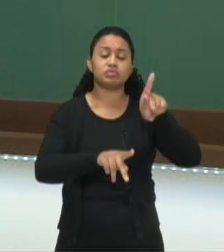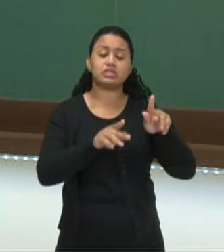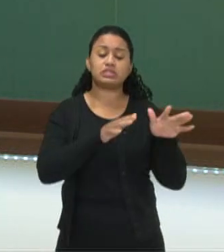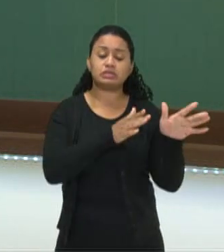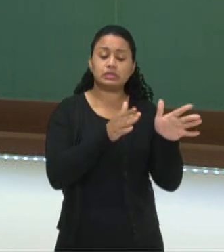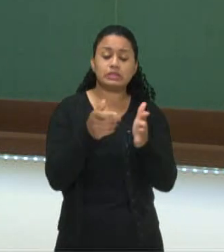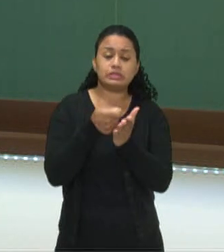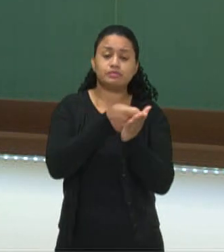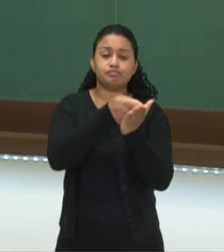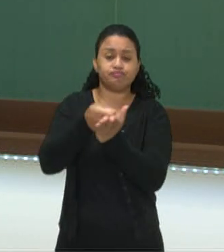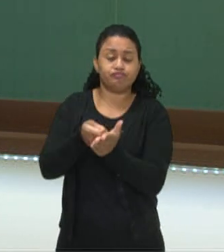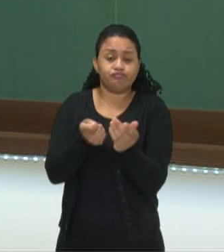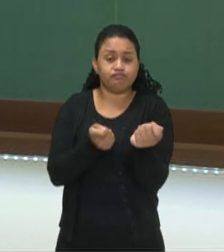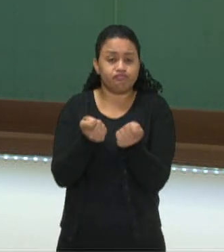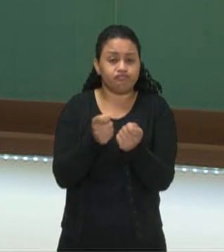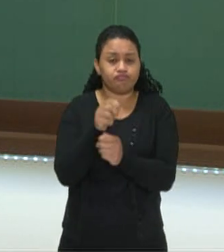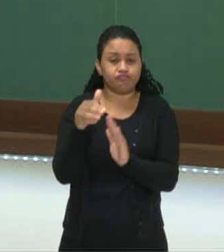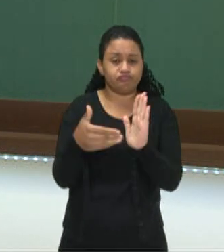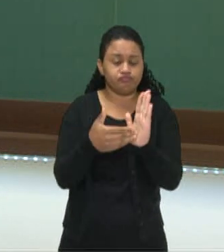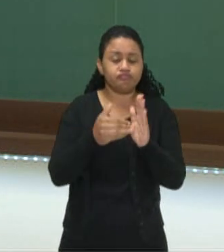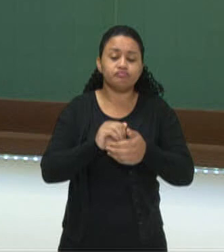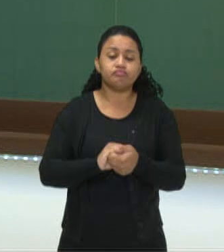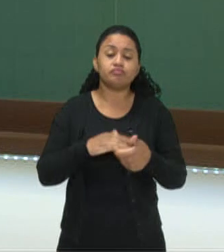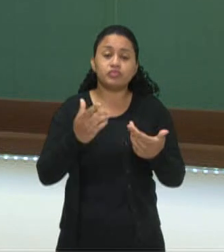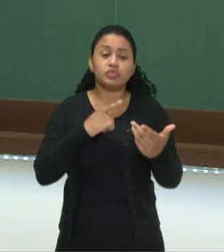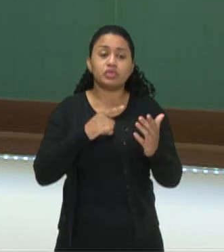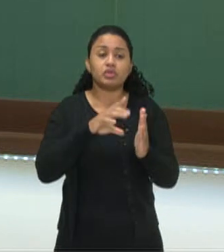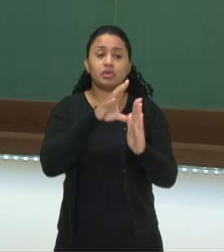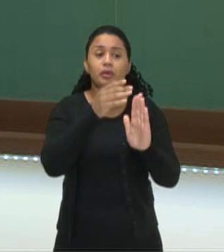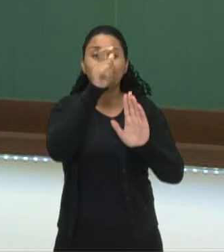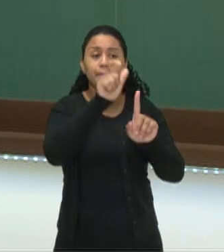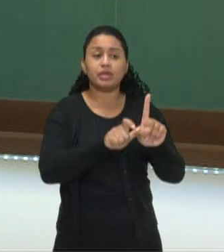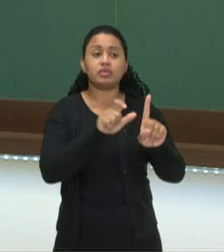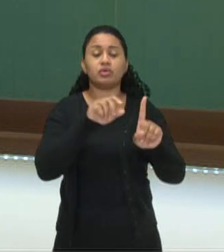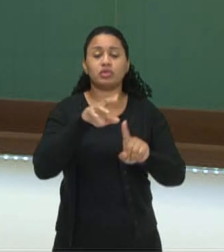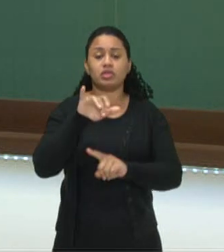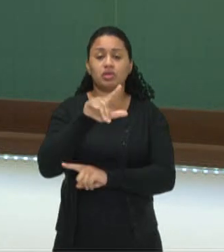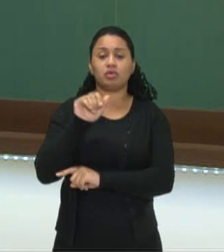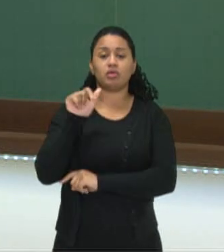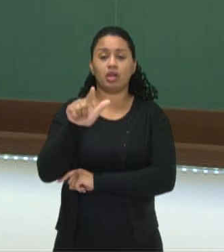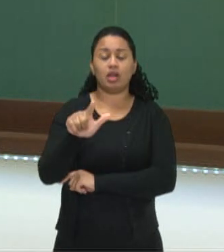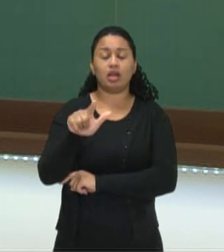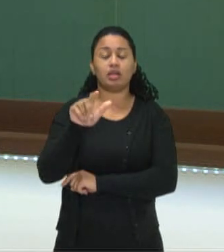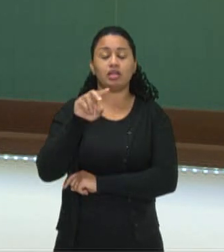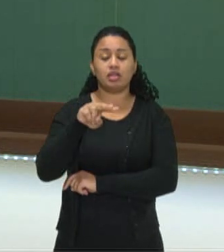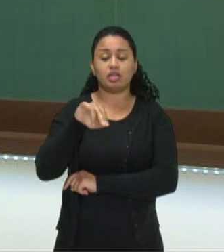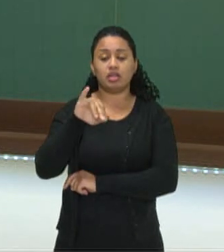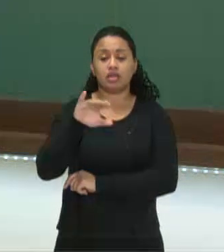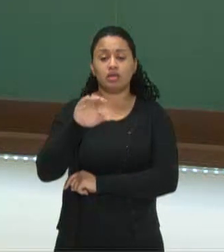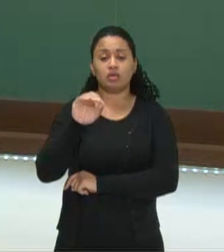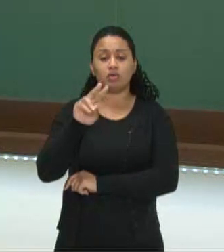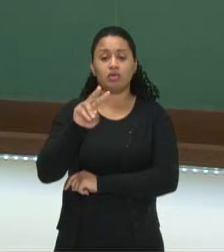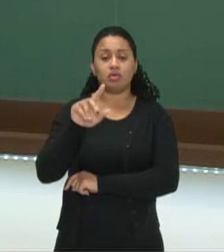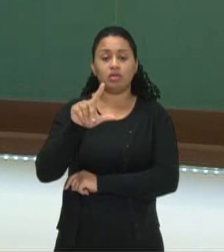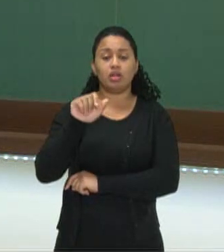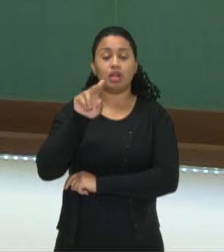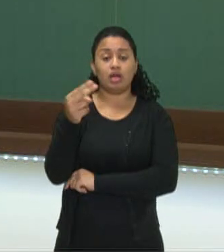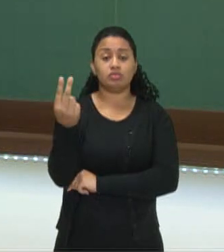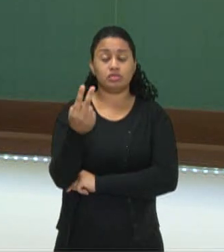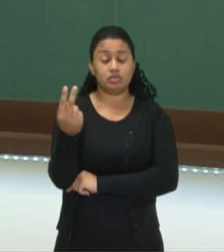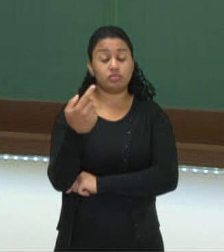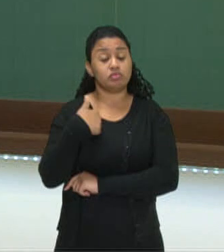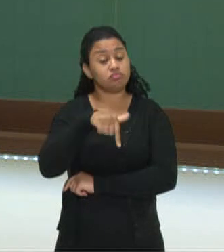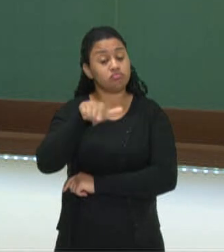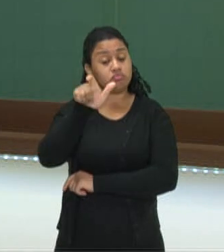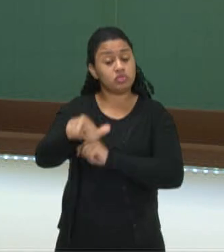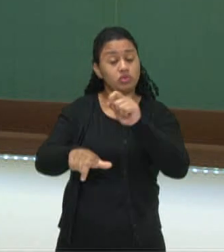assim, então eles controlavam demais. Quando chega a figura do czar Nicolau II ele se tornou muito impopular. Primeiramente porque